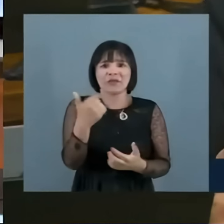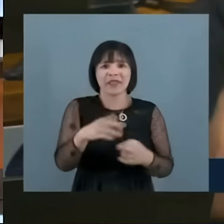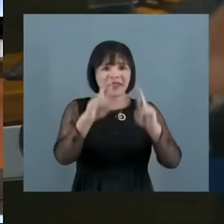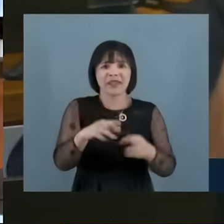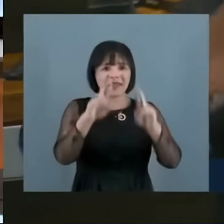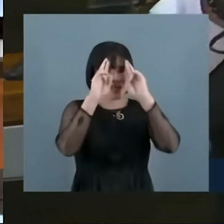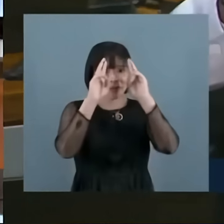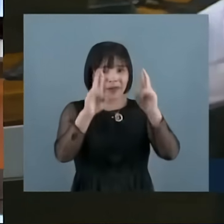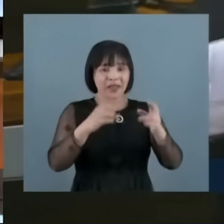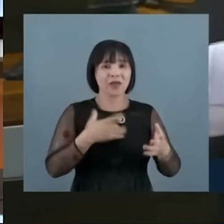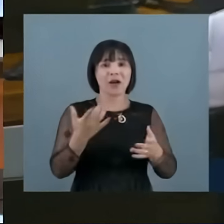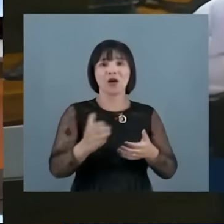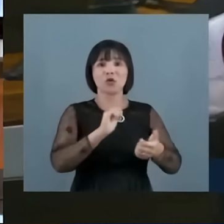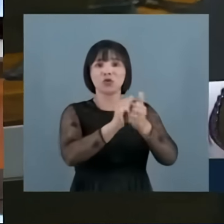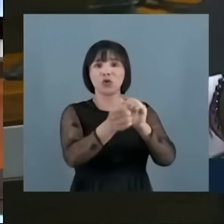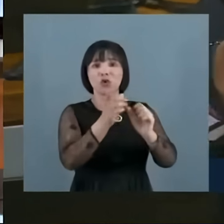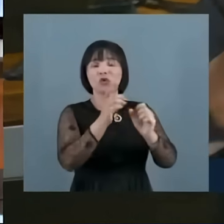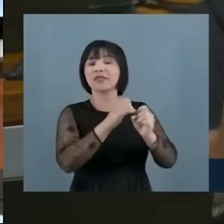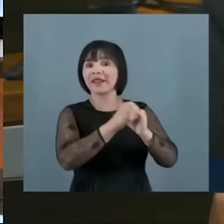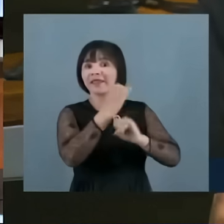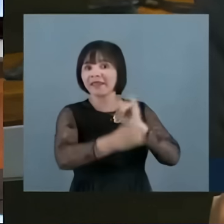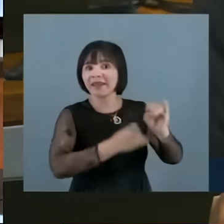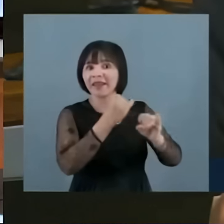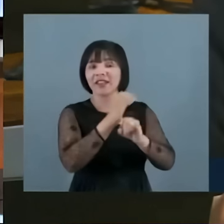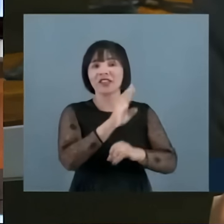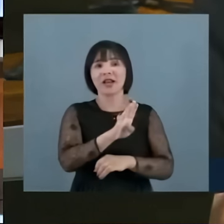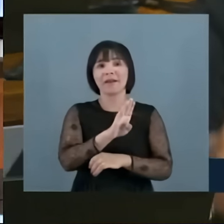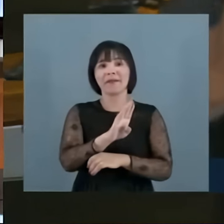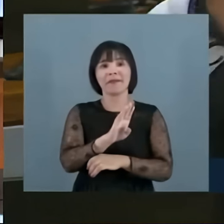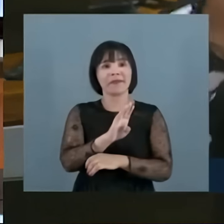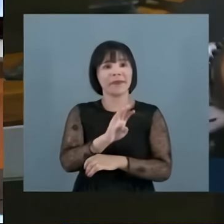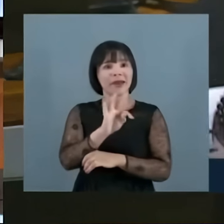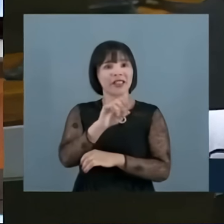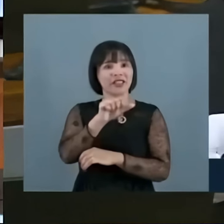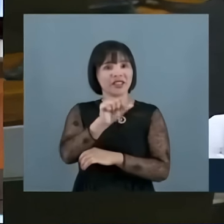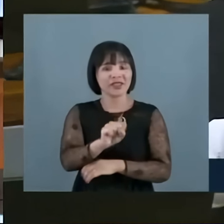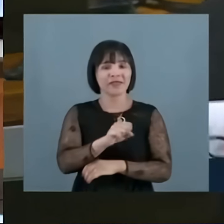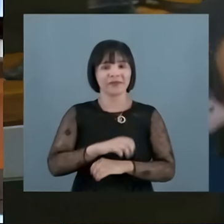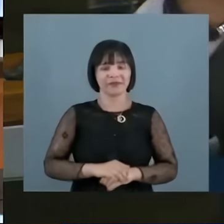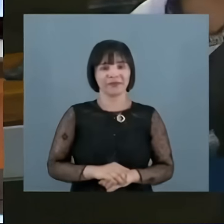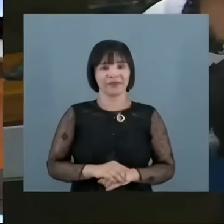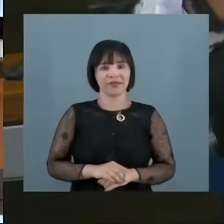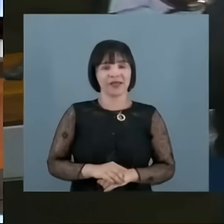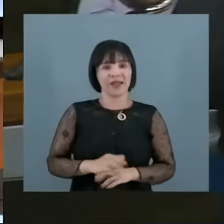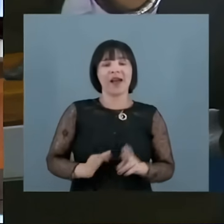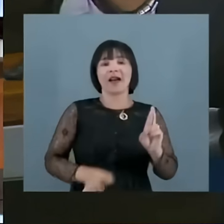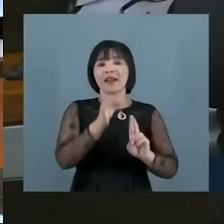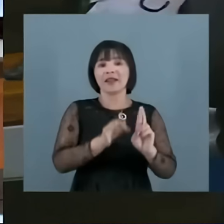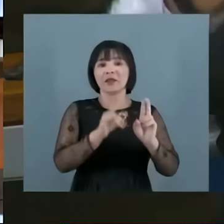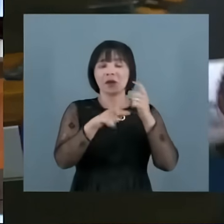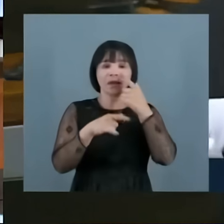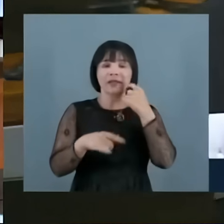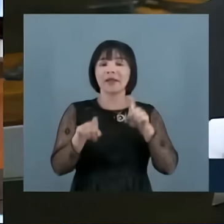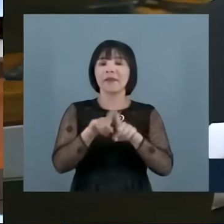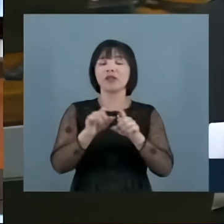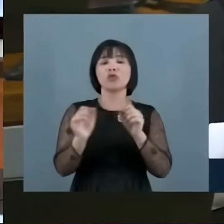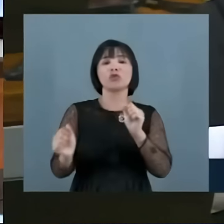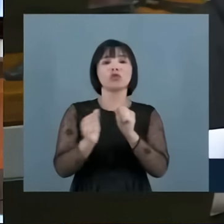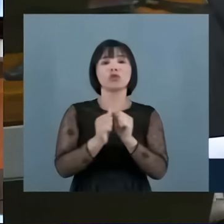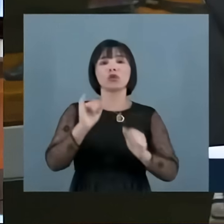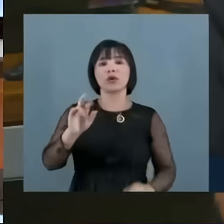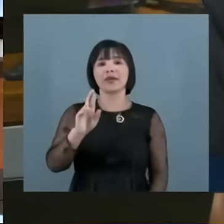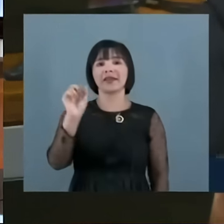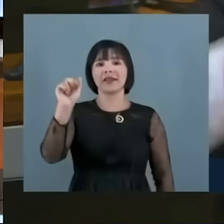Soraya, relatora, junto com o nosso querido doutor Irã, como presidente,